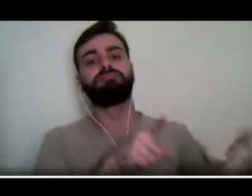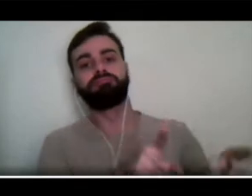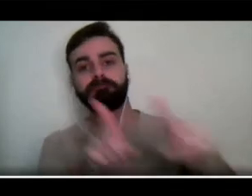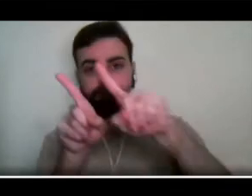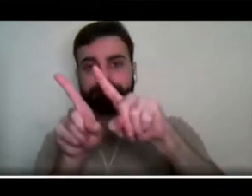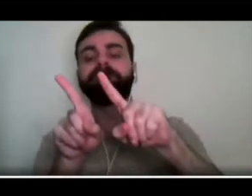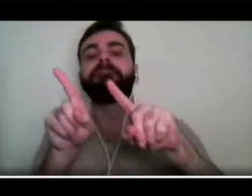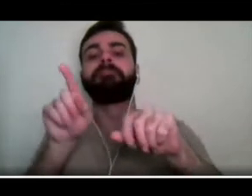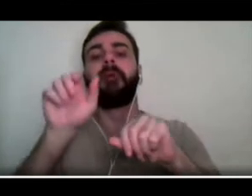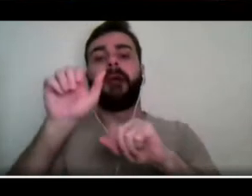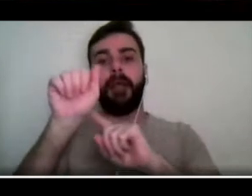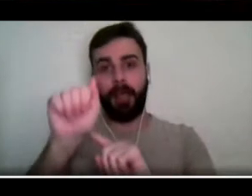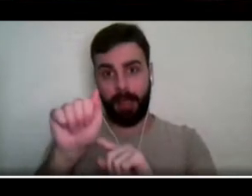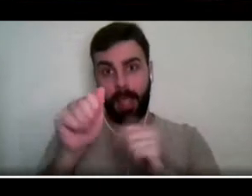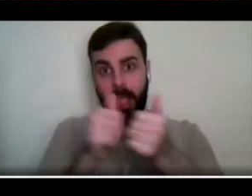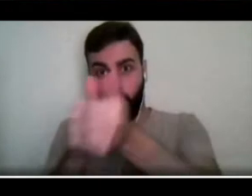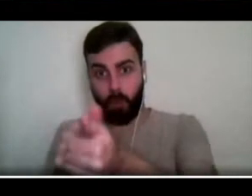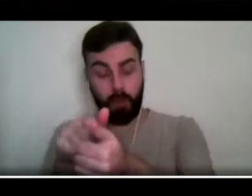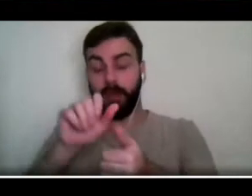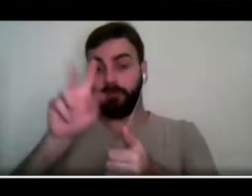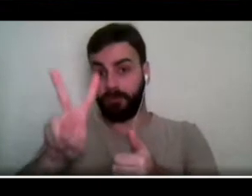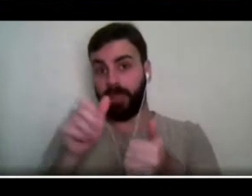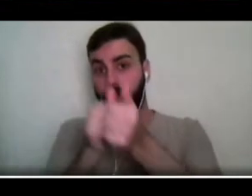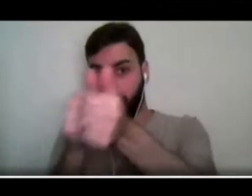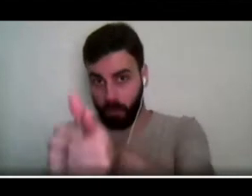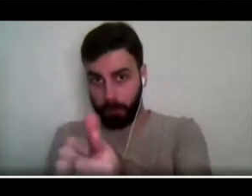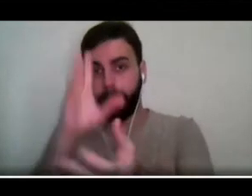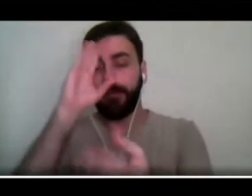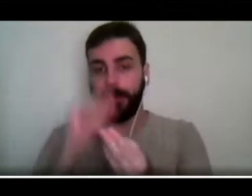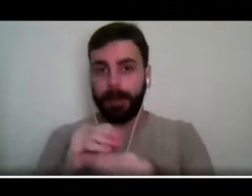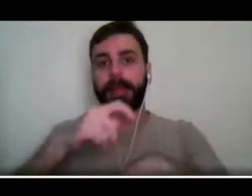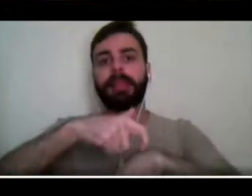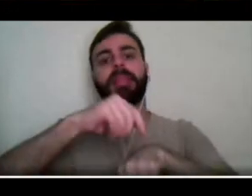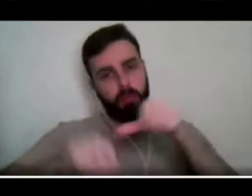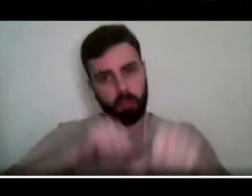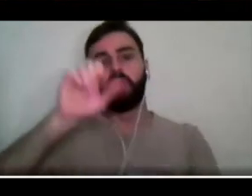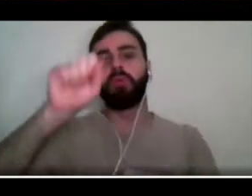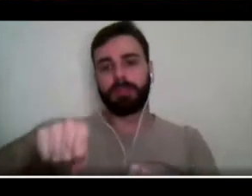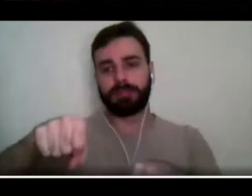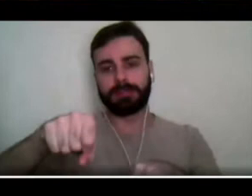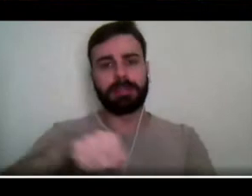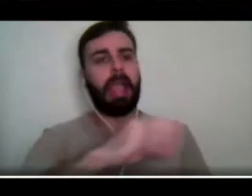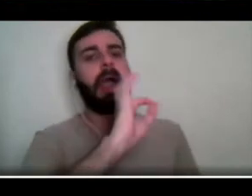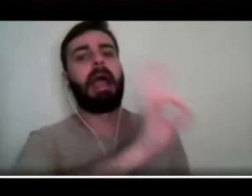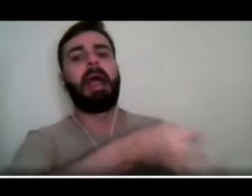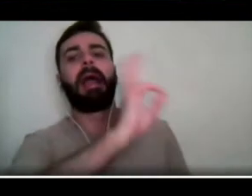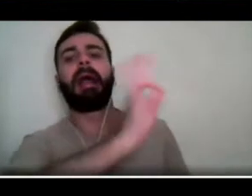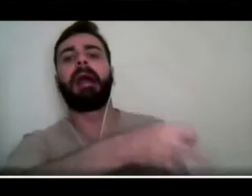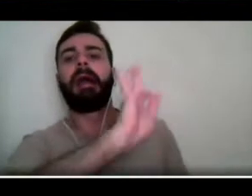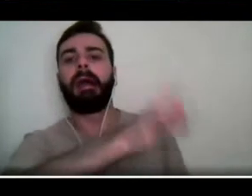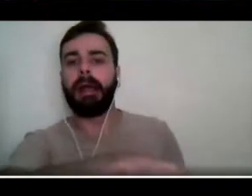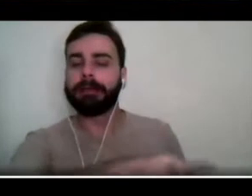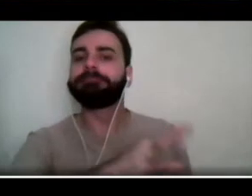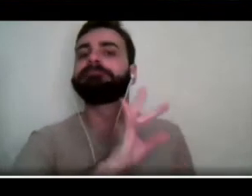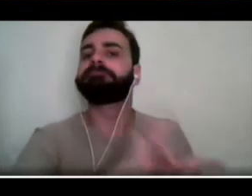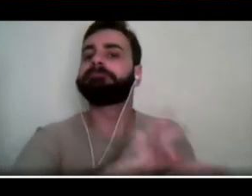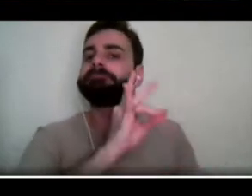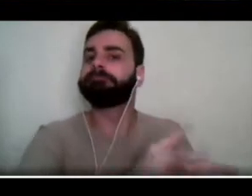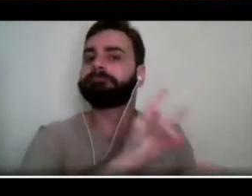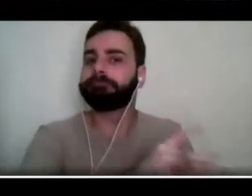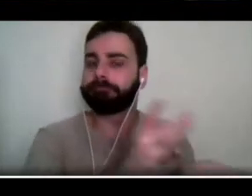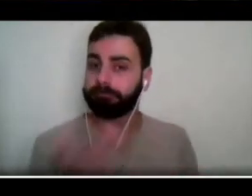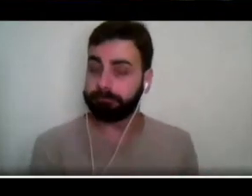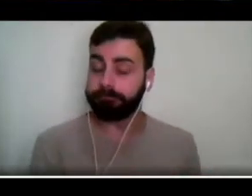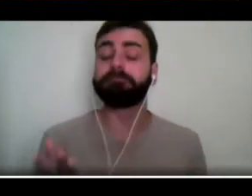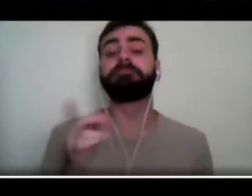faz sentido. Entendi. Faz sentido, né? É o caso, inclusive, é a